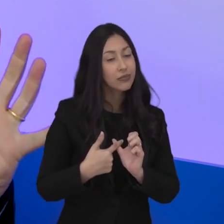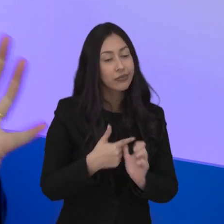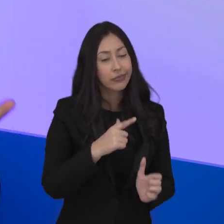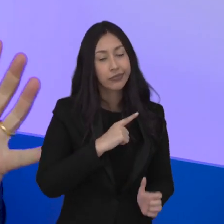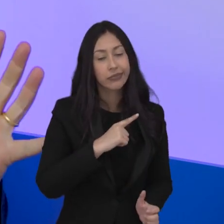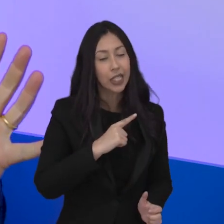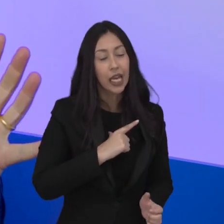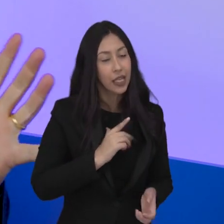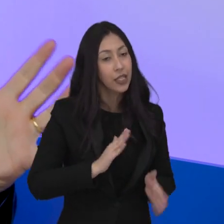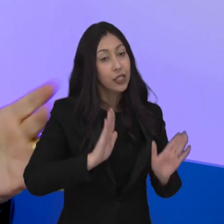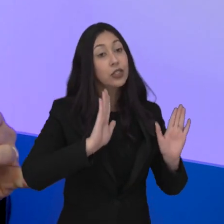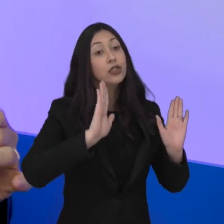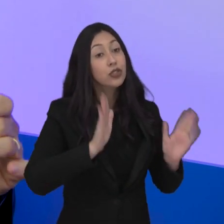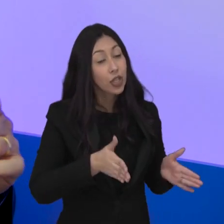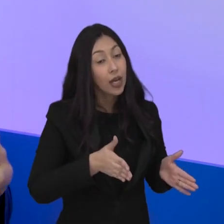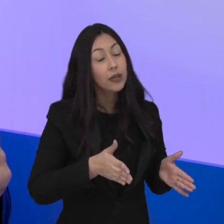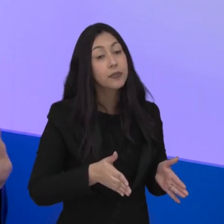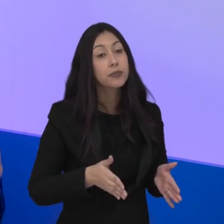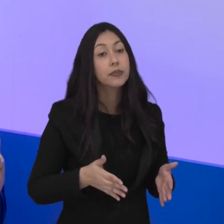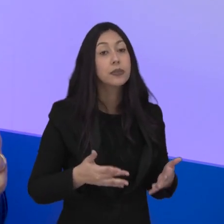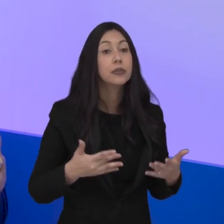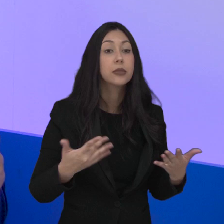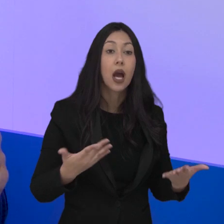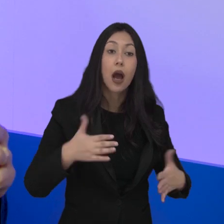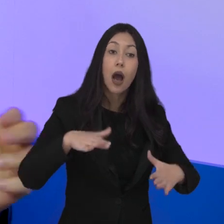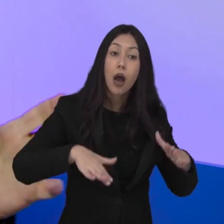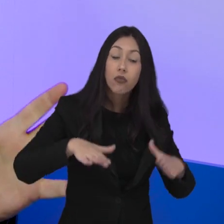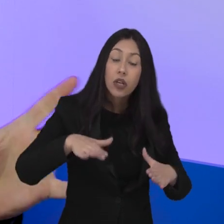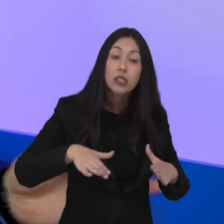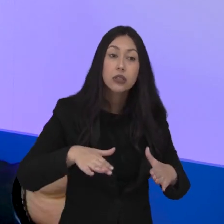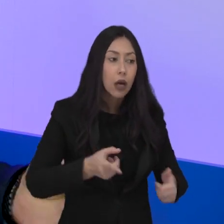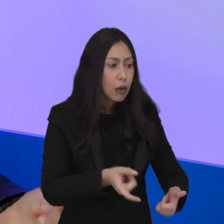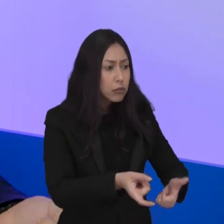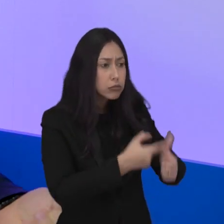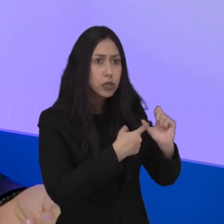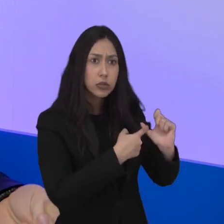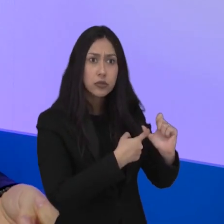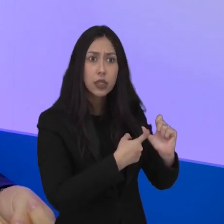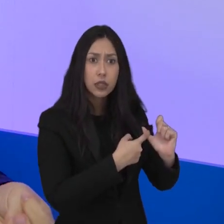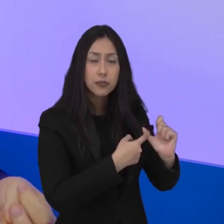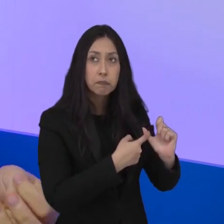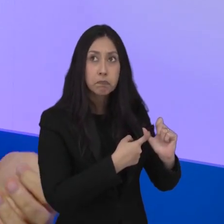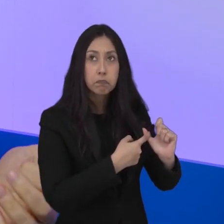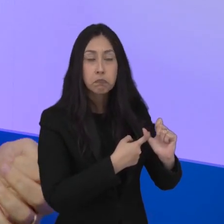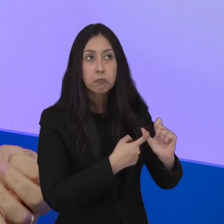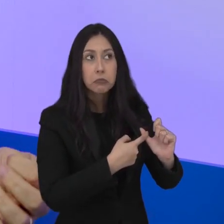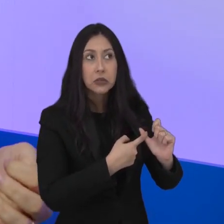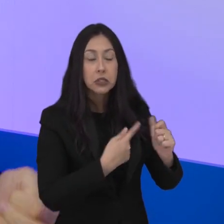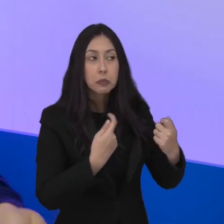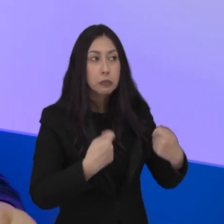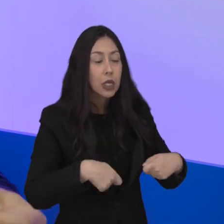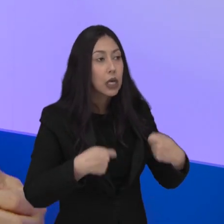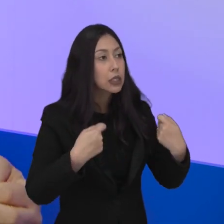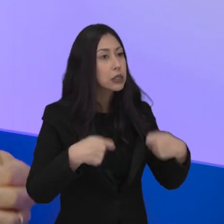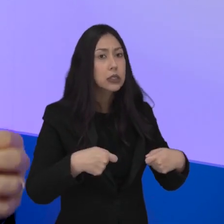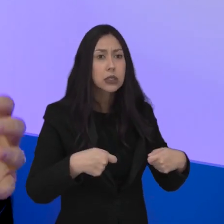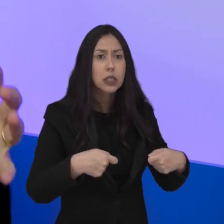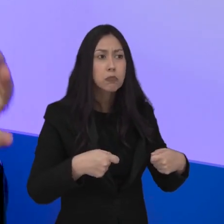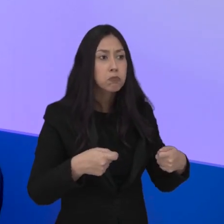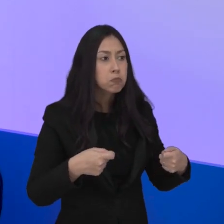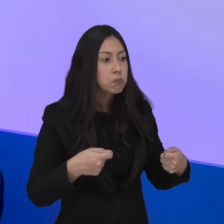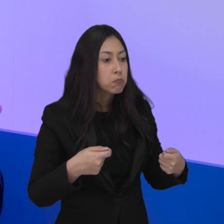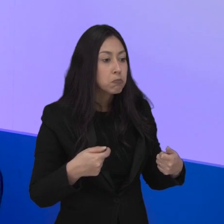que existe, do dinheiro que ela toma do mercado. Uhum. E muitas vezes o quê? Essa dívida, ela teria que ter o quê?